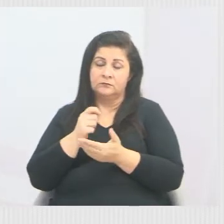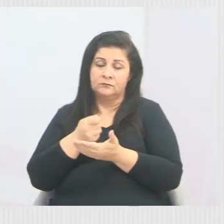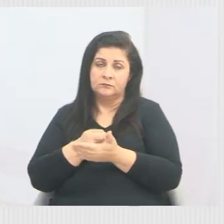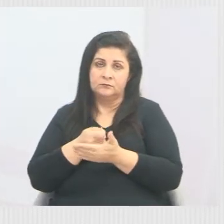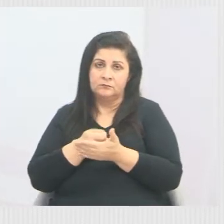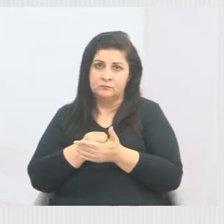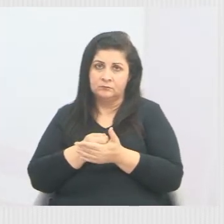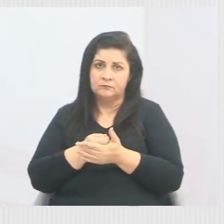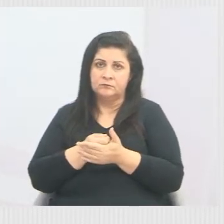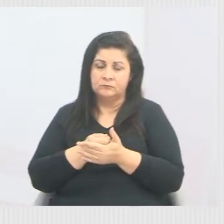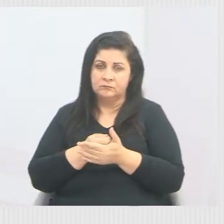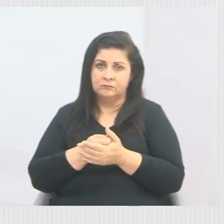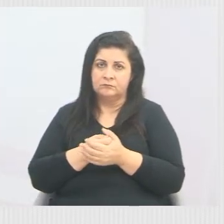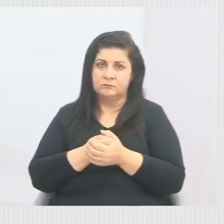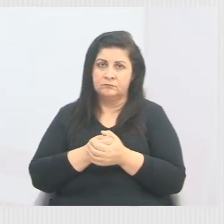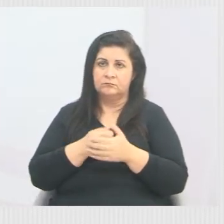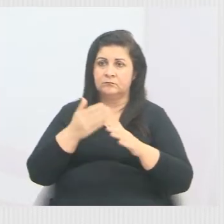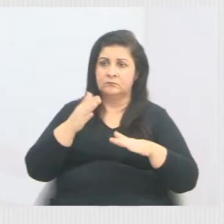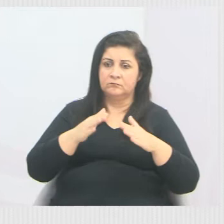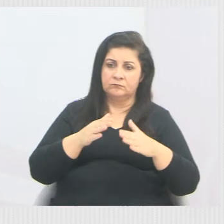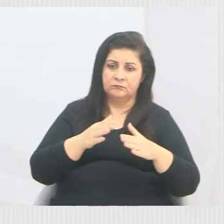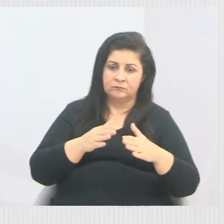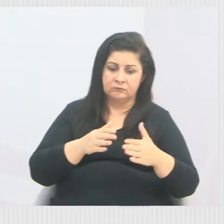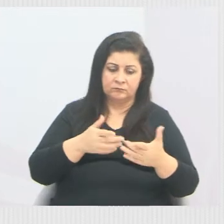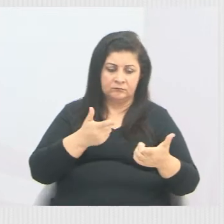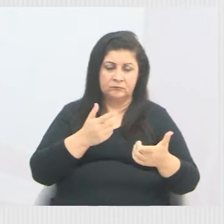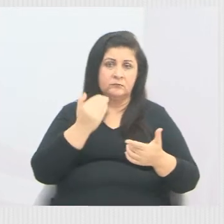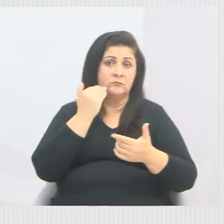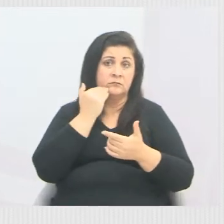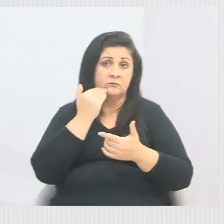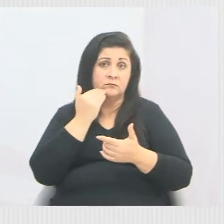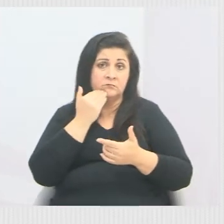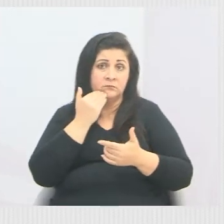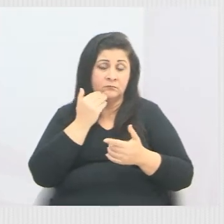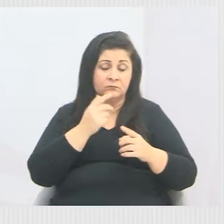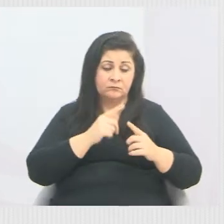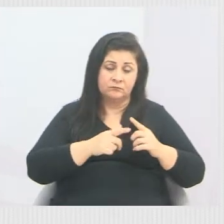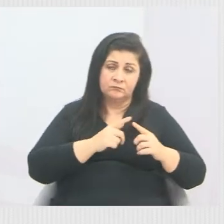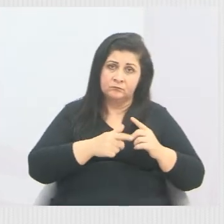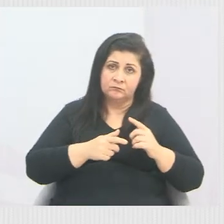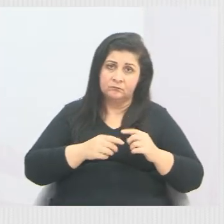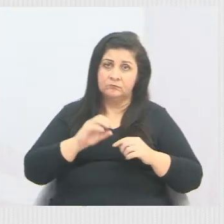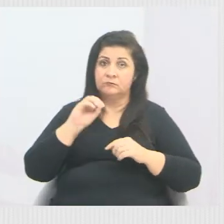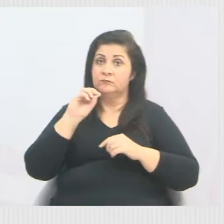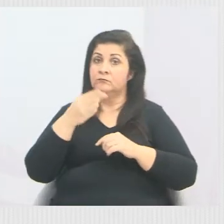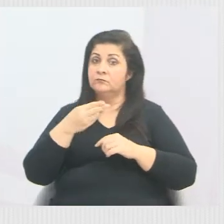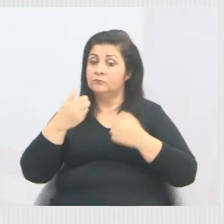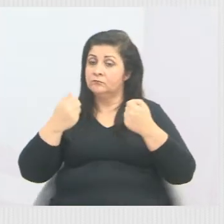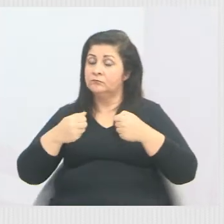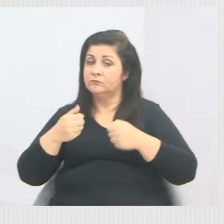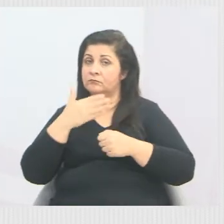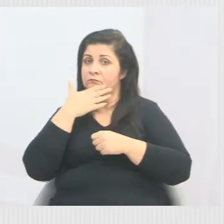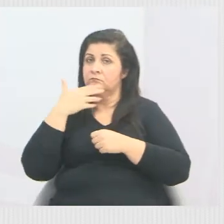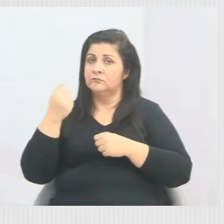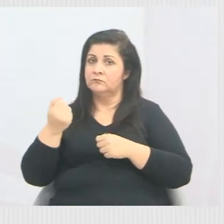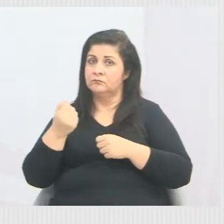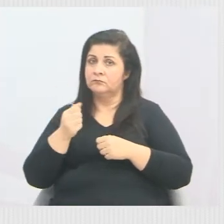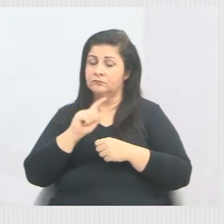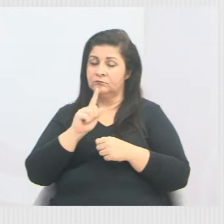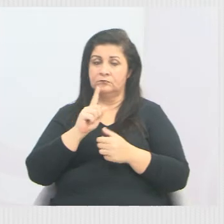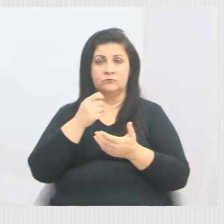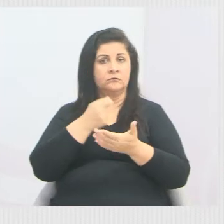possivelmente, às vezes falha no material ou o serviço precisa ser melhor ajustado. Então, com isso, a